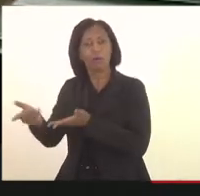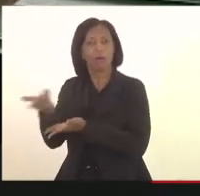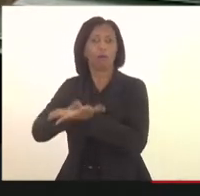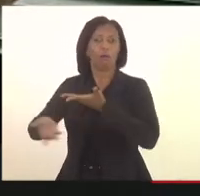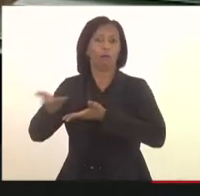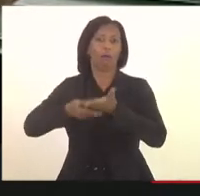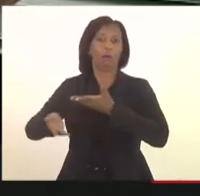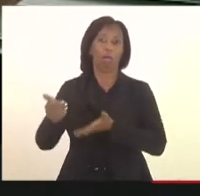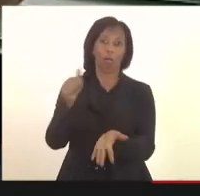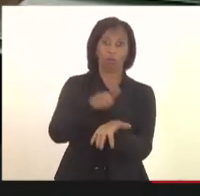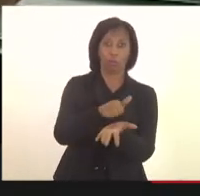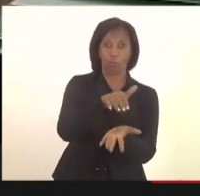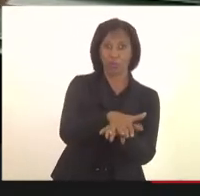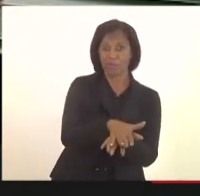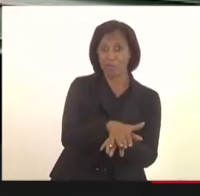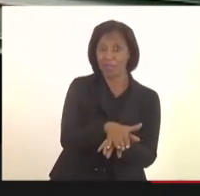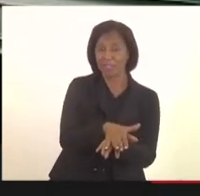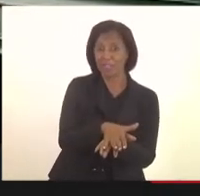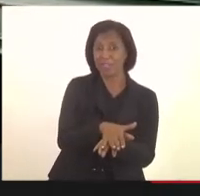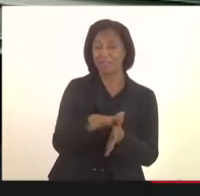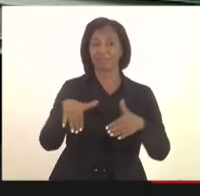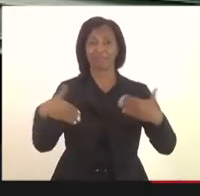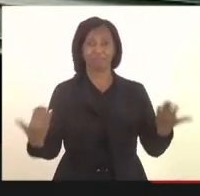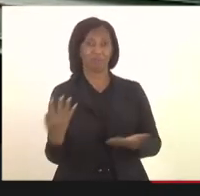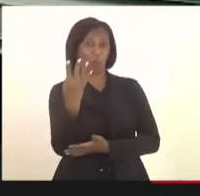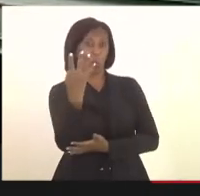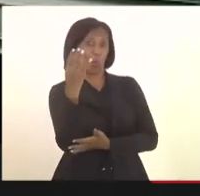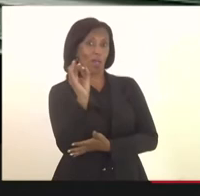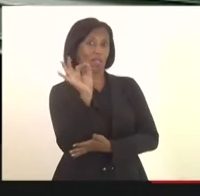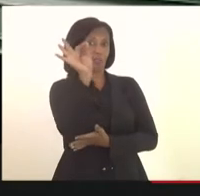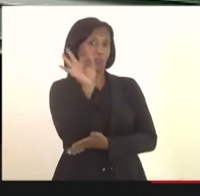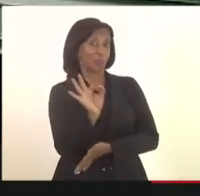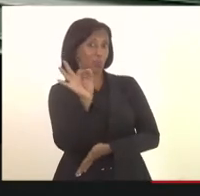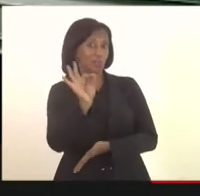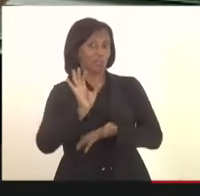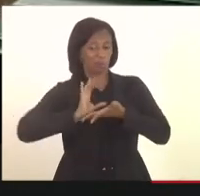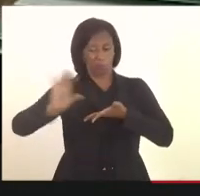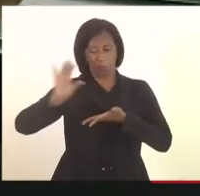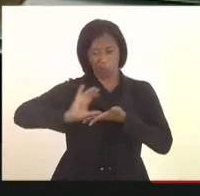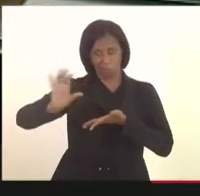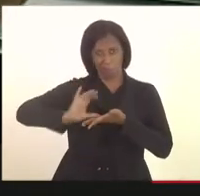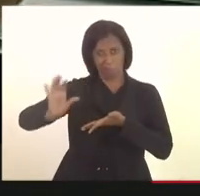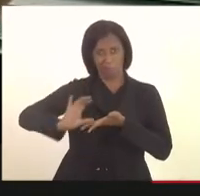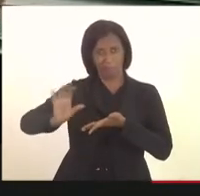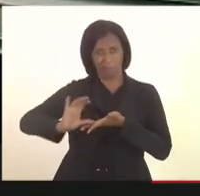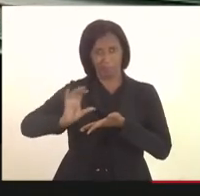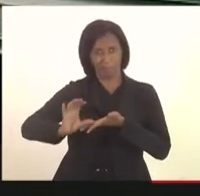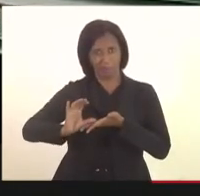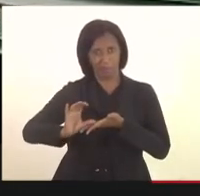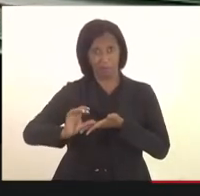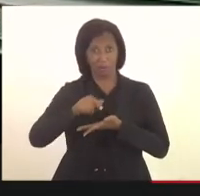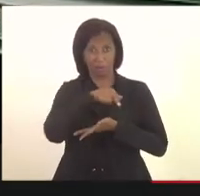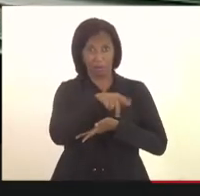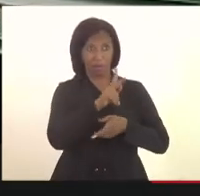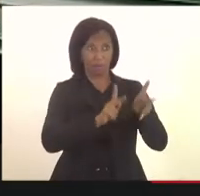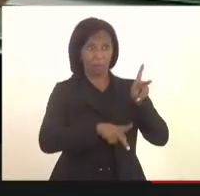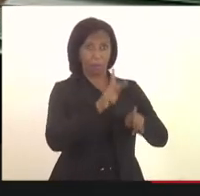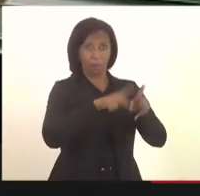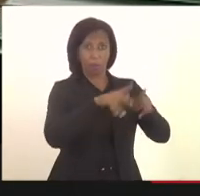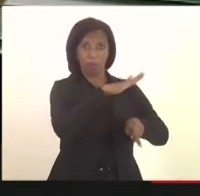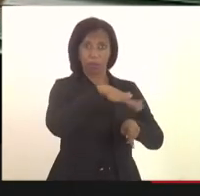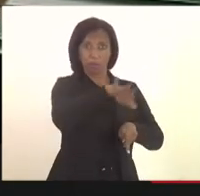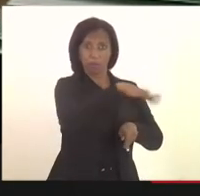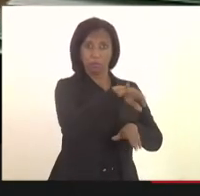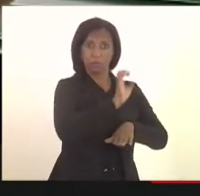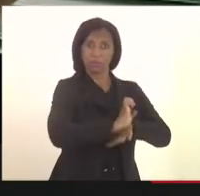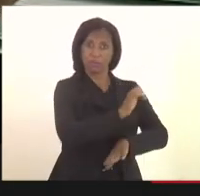de consequência, pelo menos 40% desses investimentos sai da população do estado do Rio de